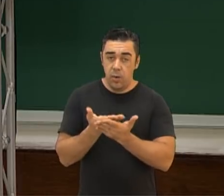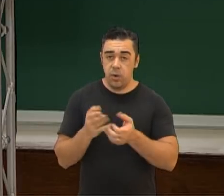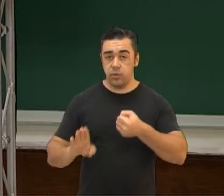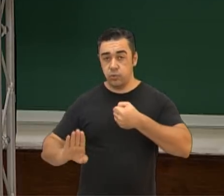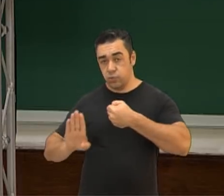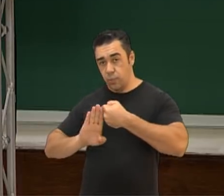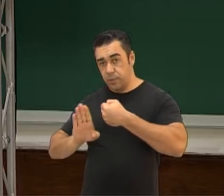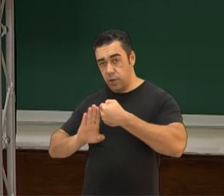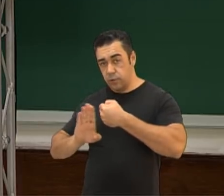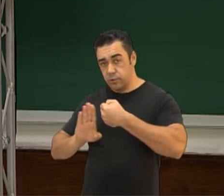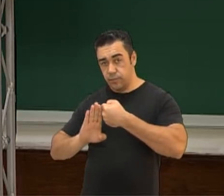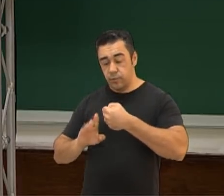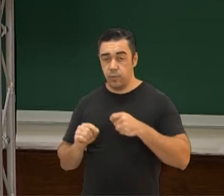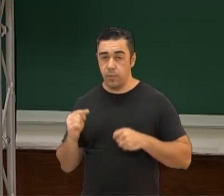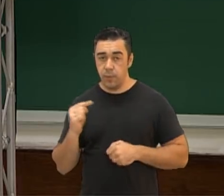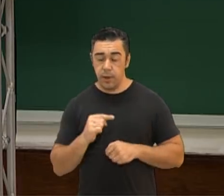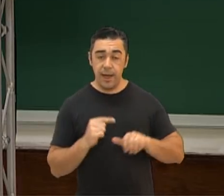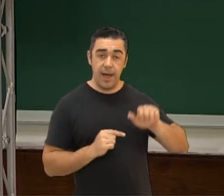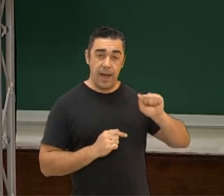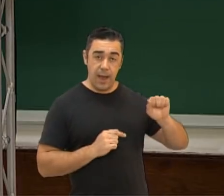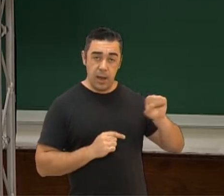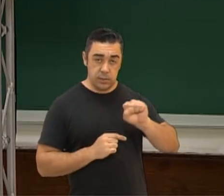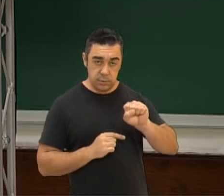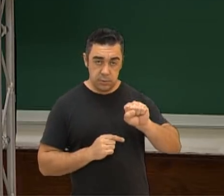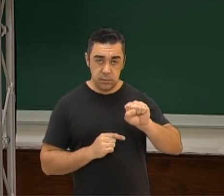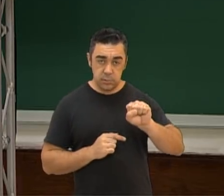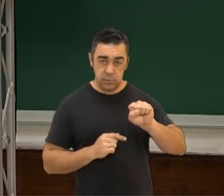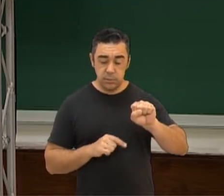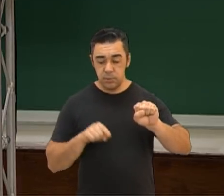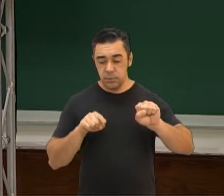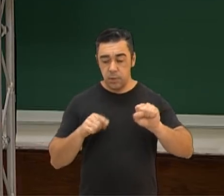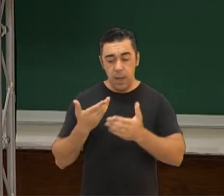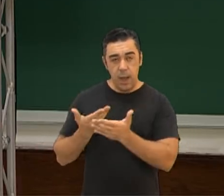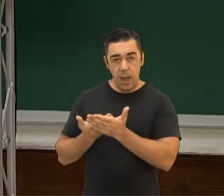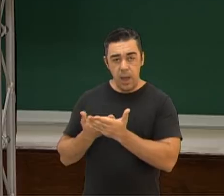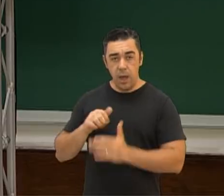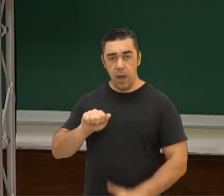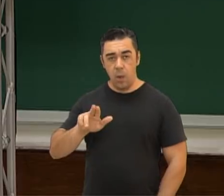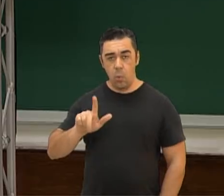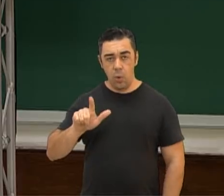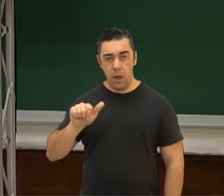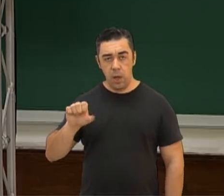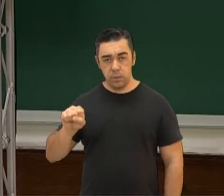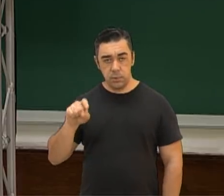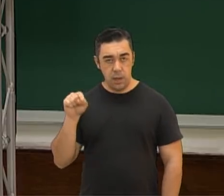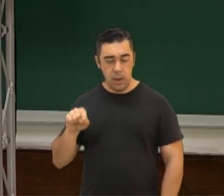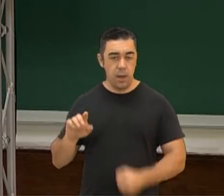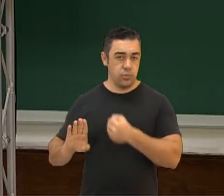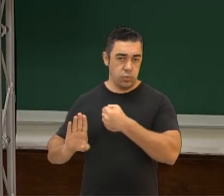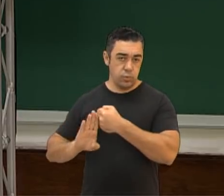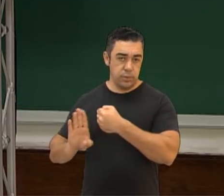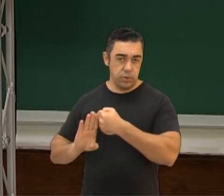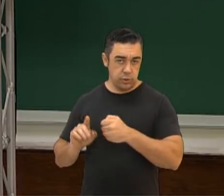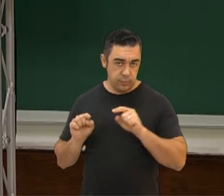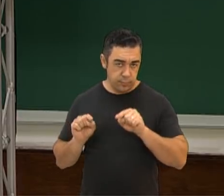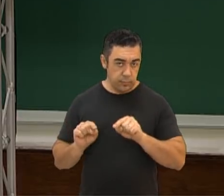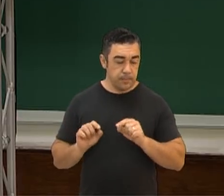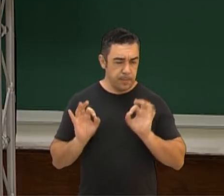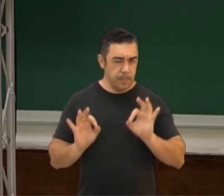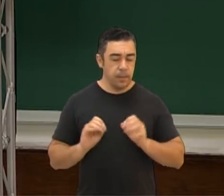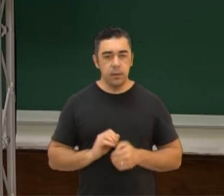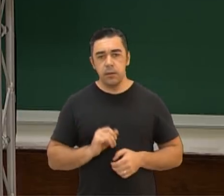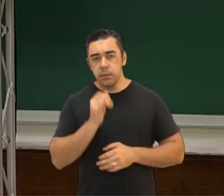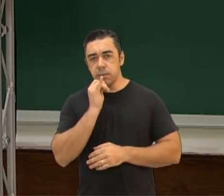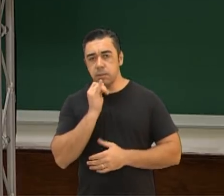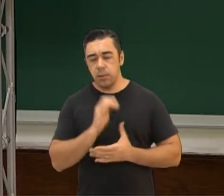posso colocar um artigo as na frente. Então, as aulas faz com que aulas seja substantivo, né? Se fosse